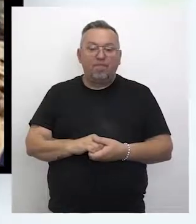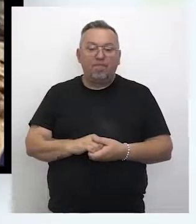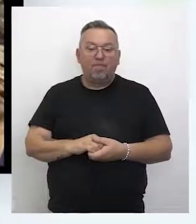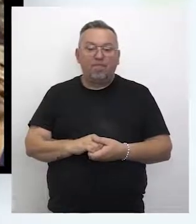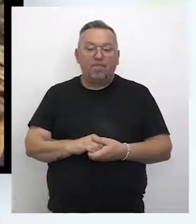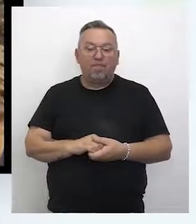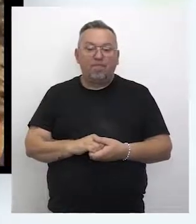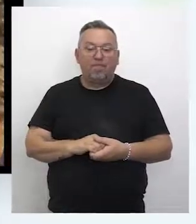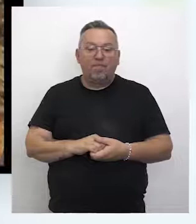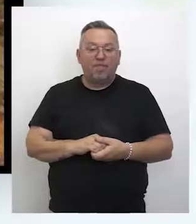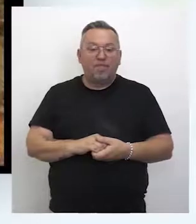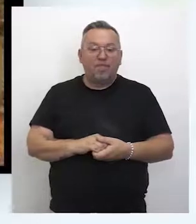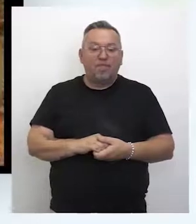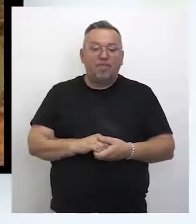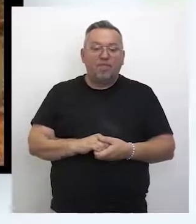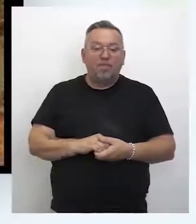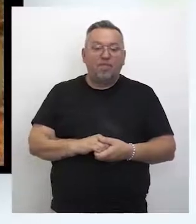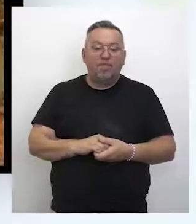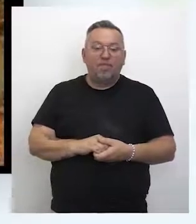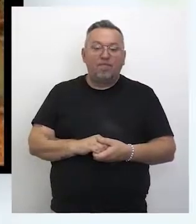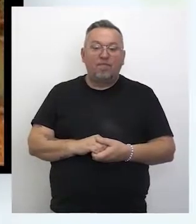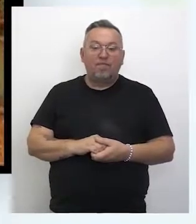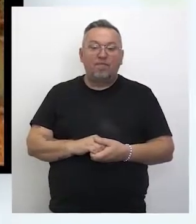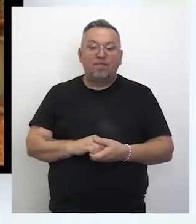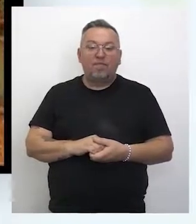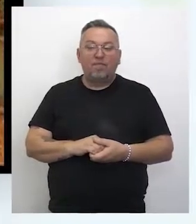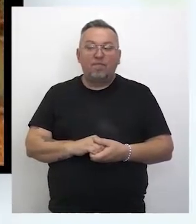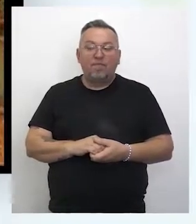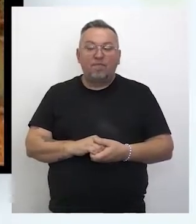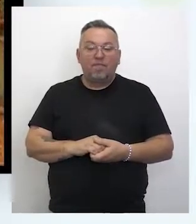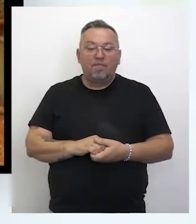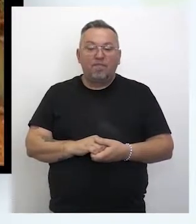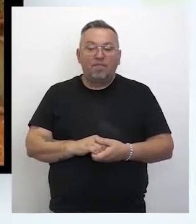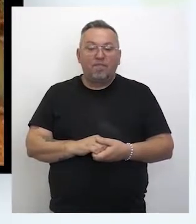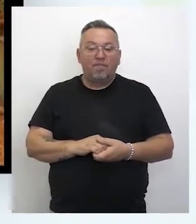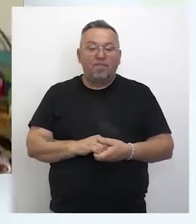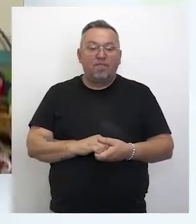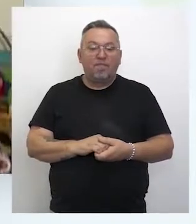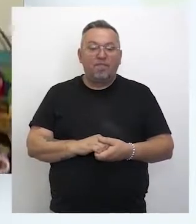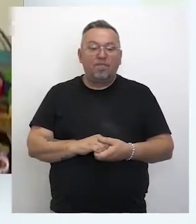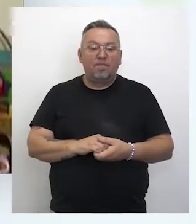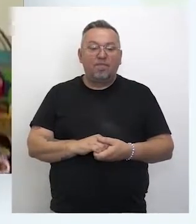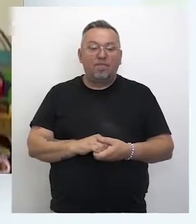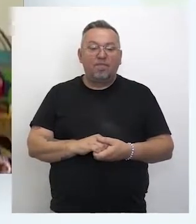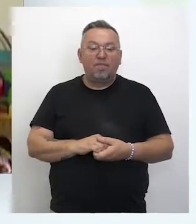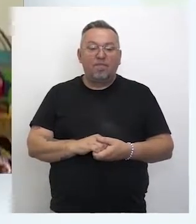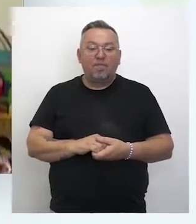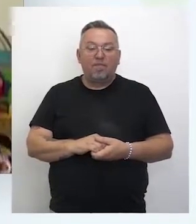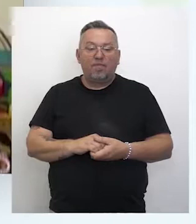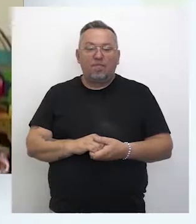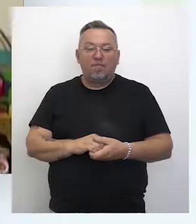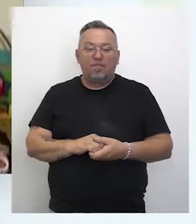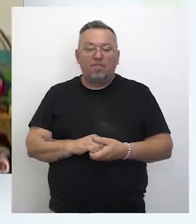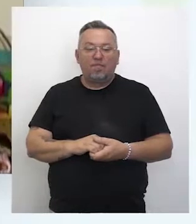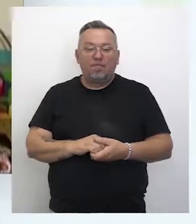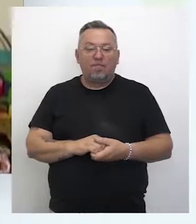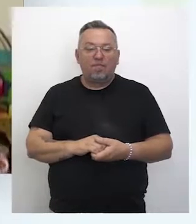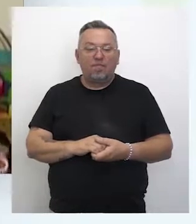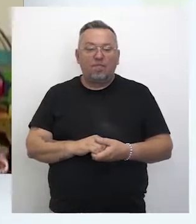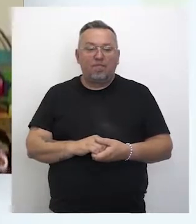peixinhos morrendo em suas águas paradas, porque há